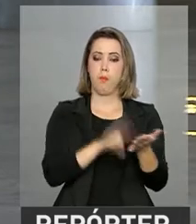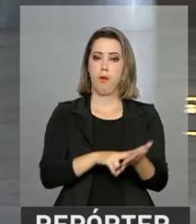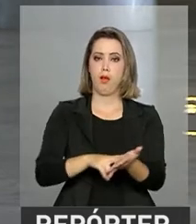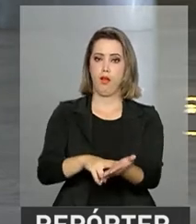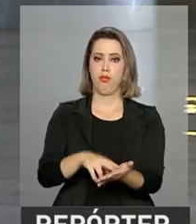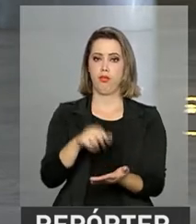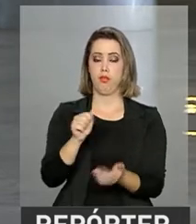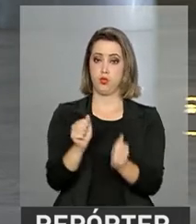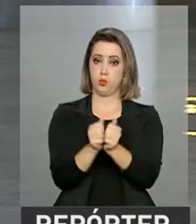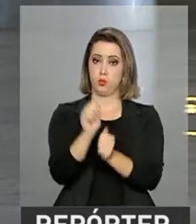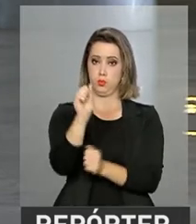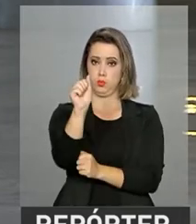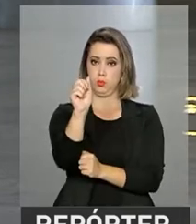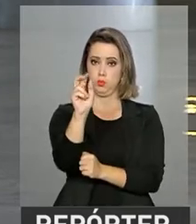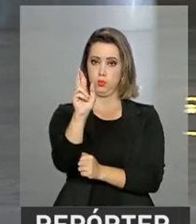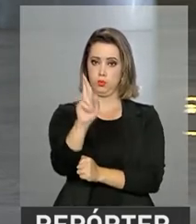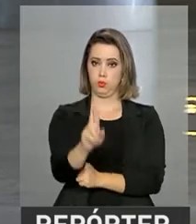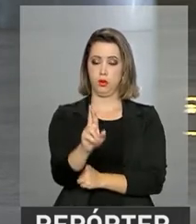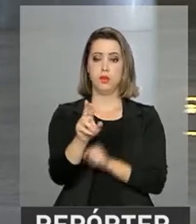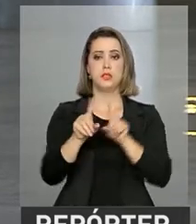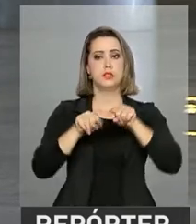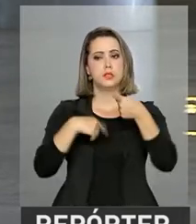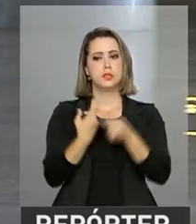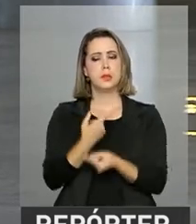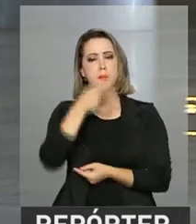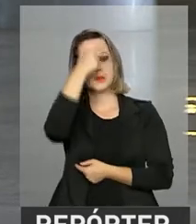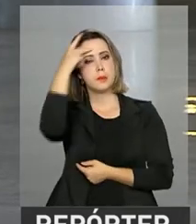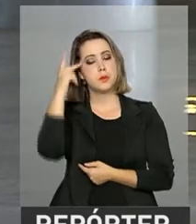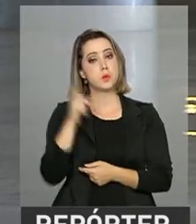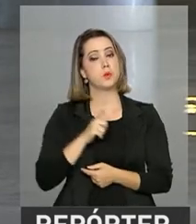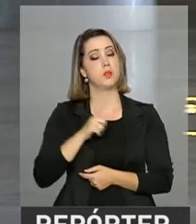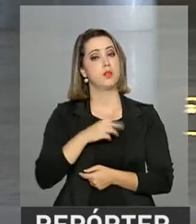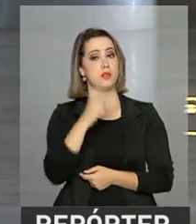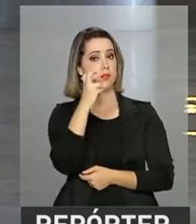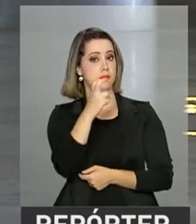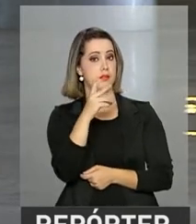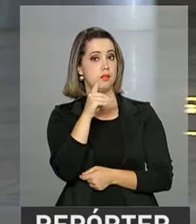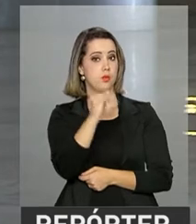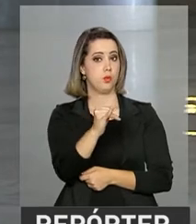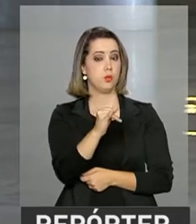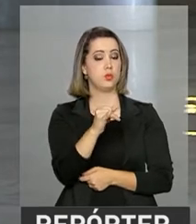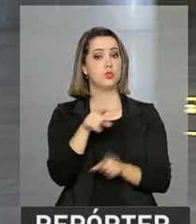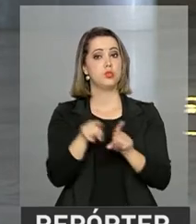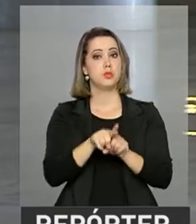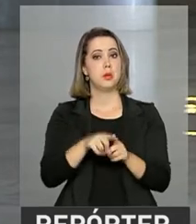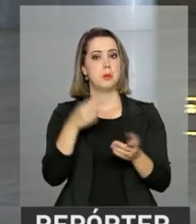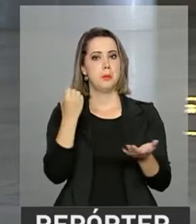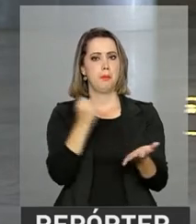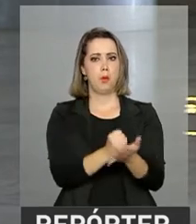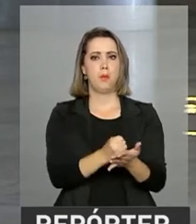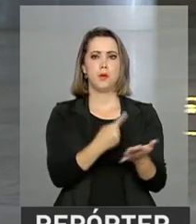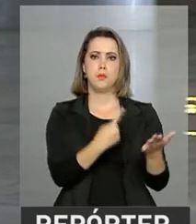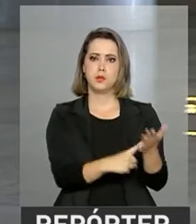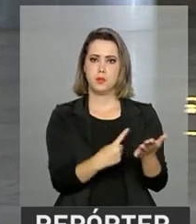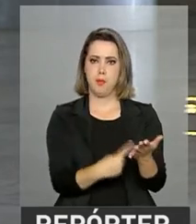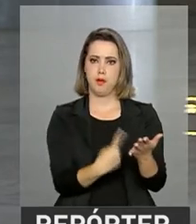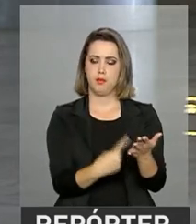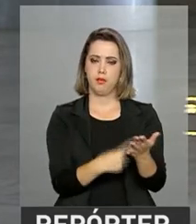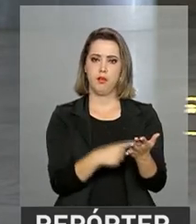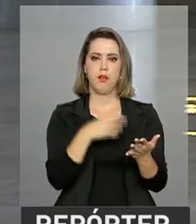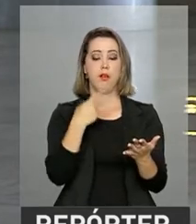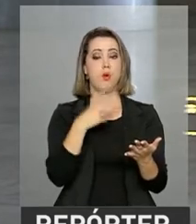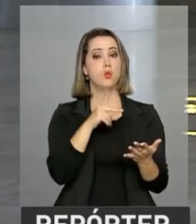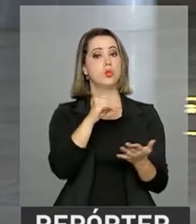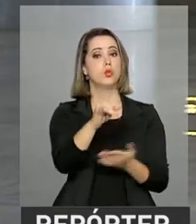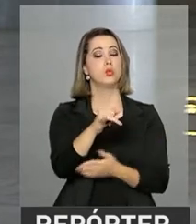de recebimento após o comunicado o beneficiário tem cinco dias úteis para marcar para agendar uma perícia por meio do telefone